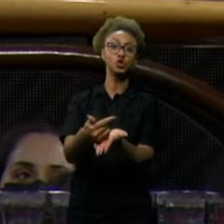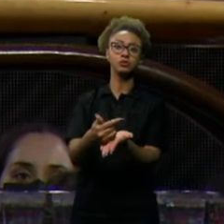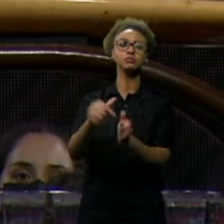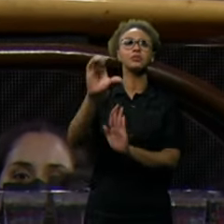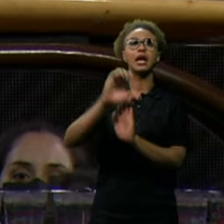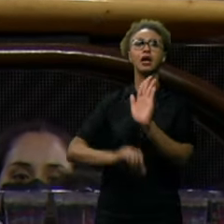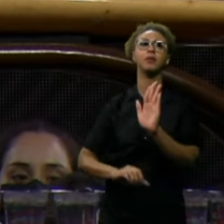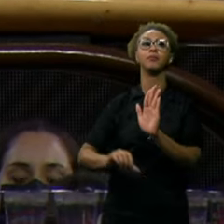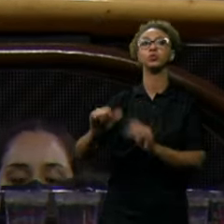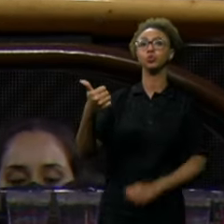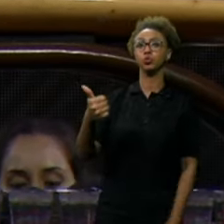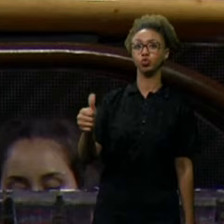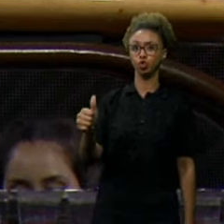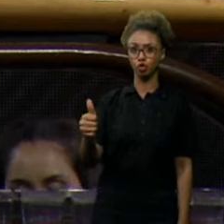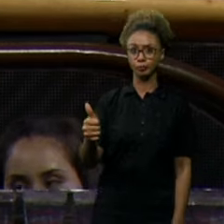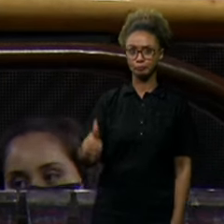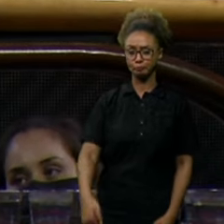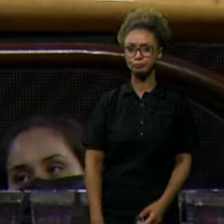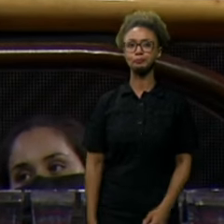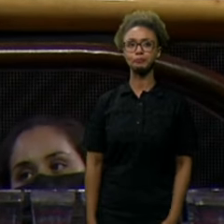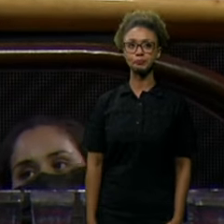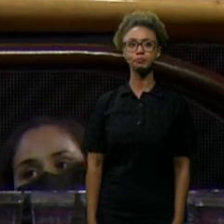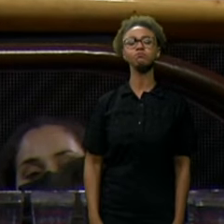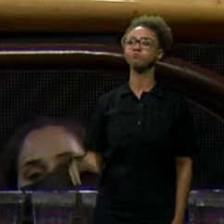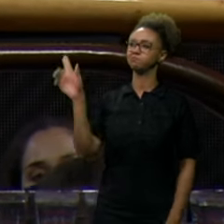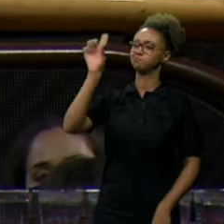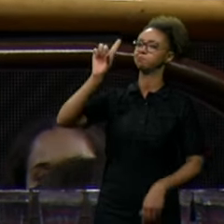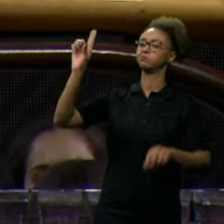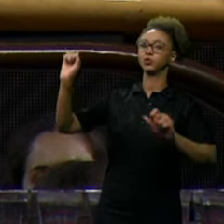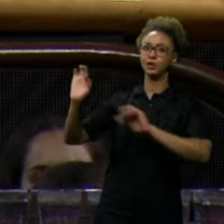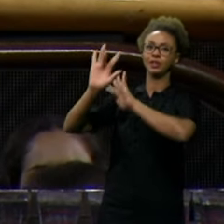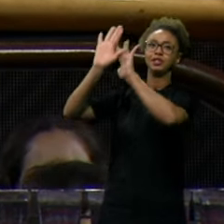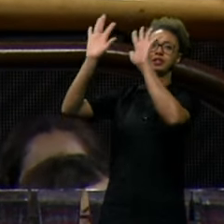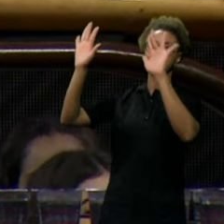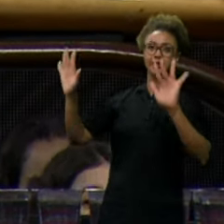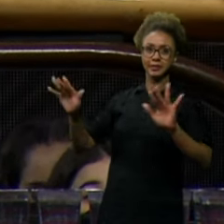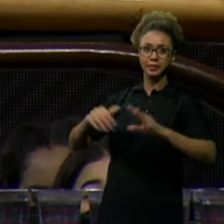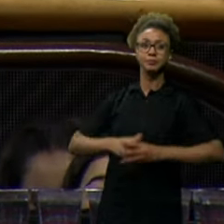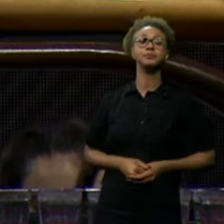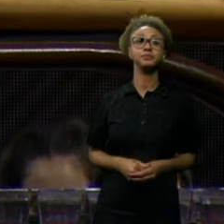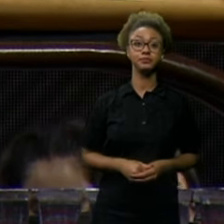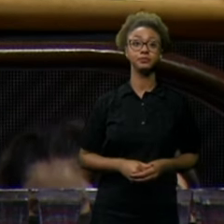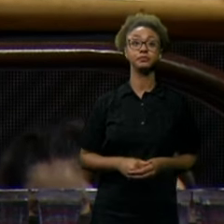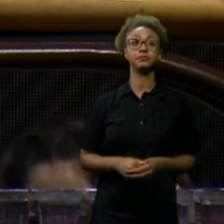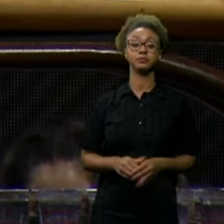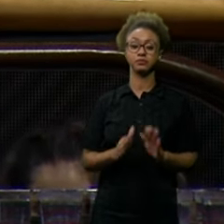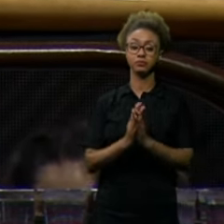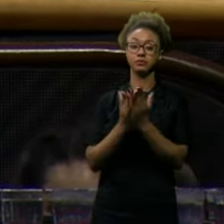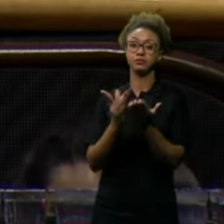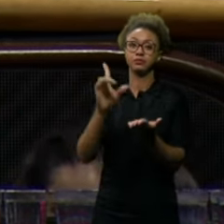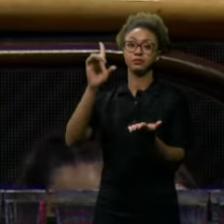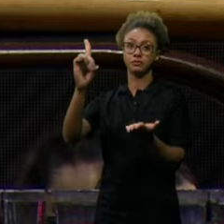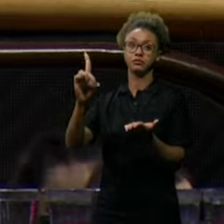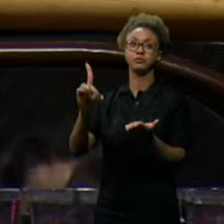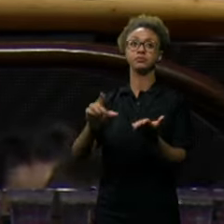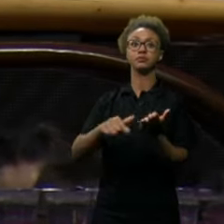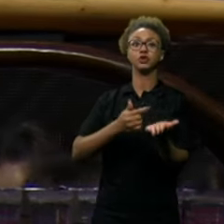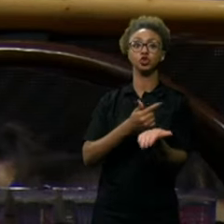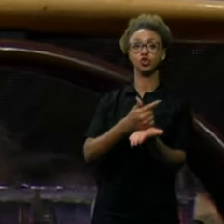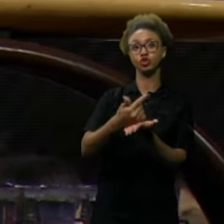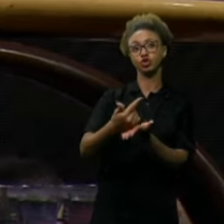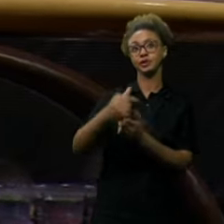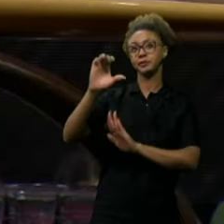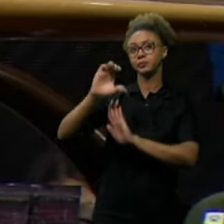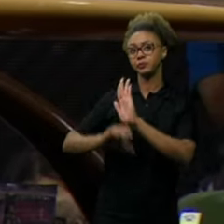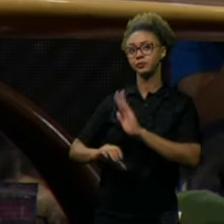Gênesis Capítulo de número 11 glória a Deus livro do Gênesis Capítulo 11